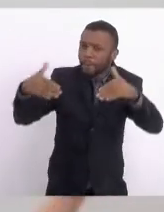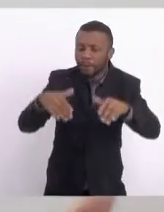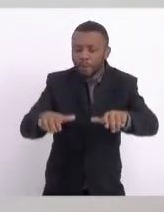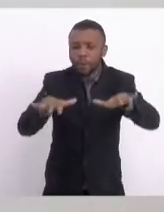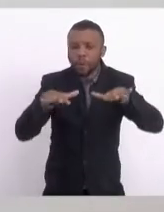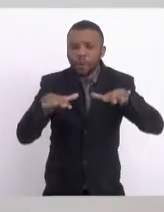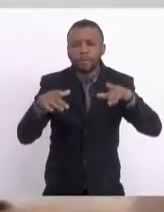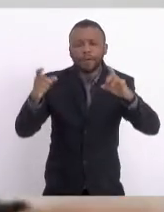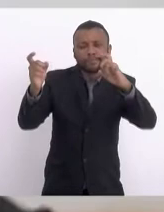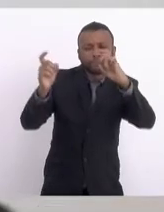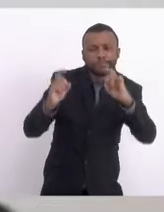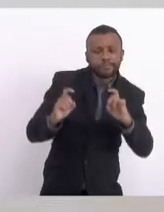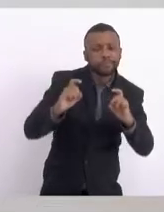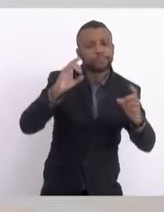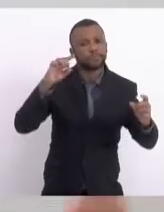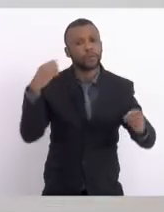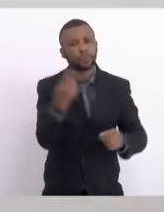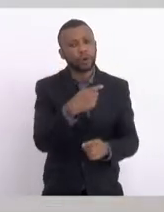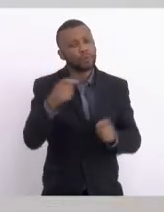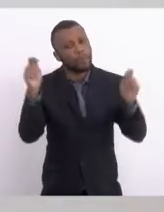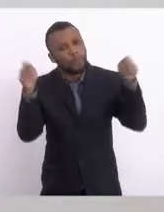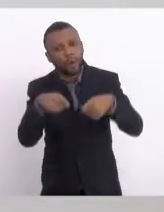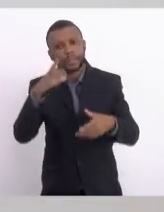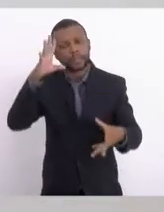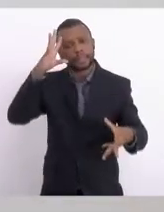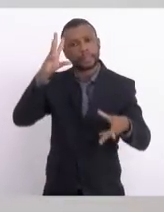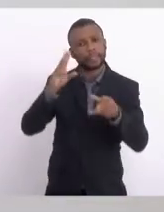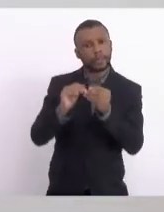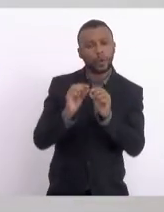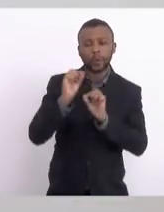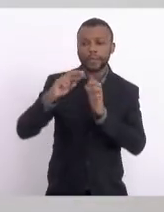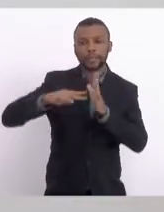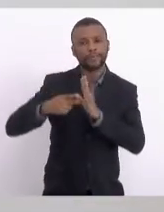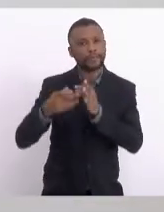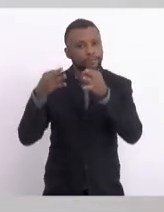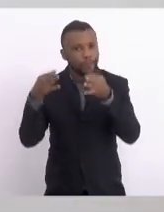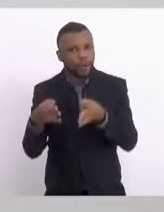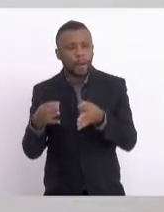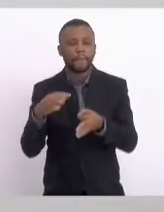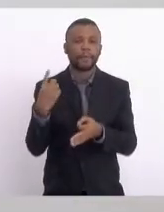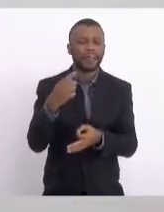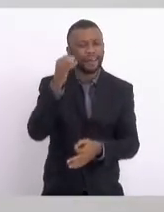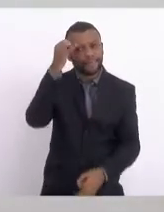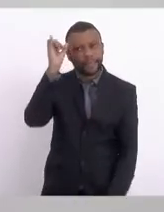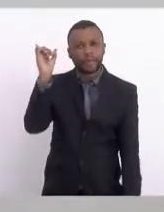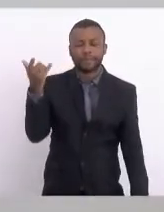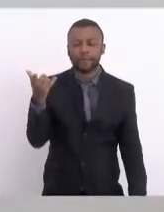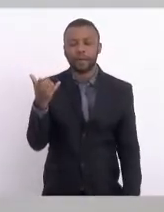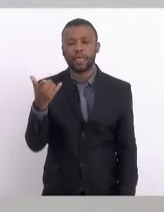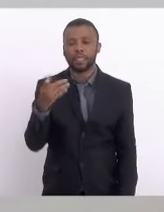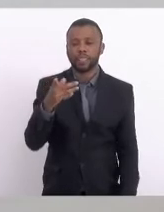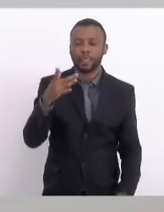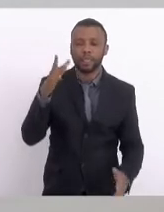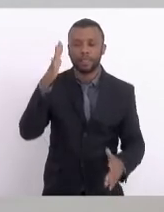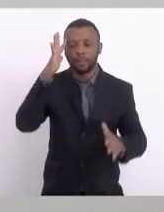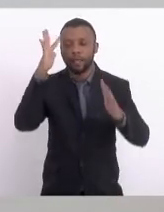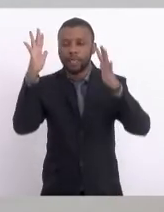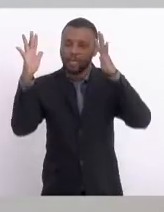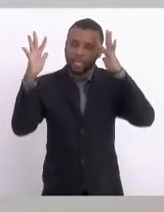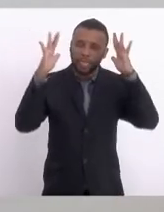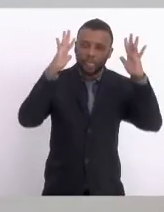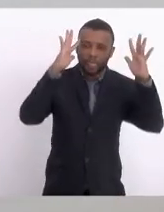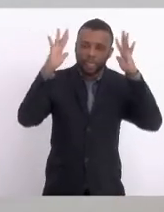é isso e a gente não ficar, né, digamos, por exemplo, navegando em águas turvas. As águas têm que